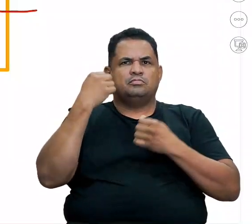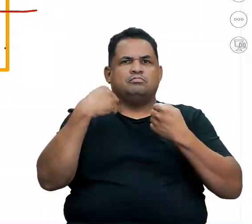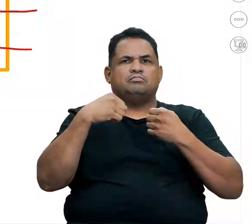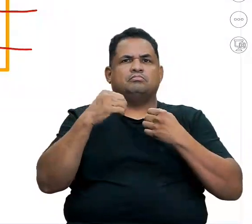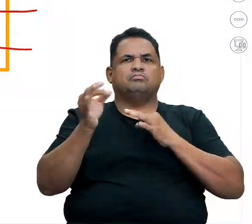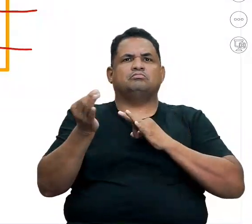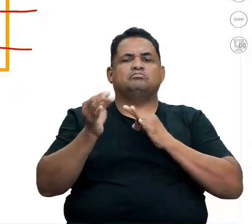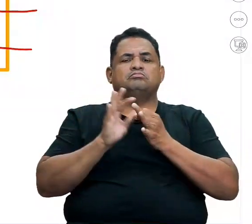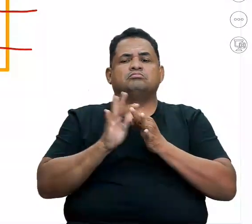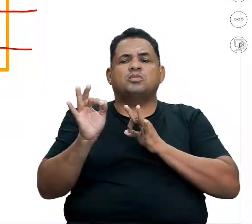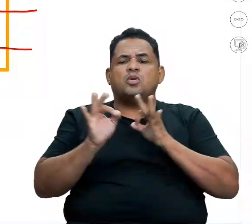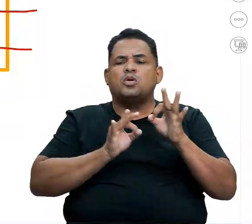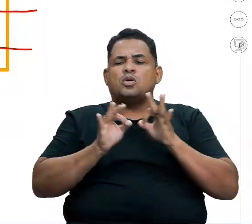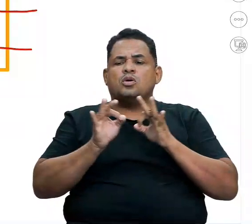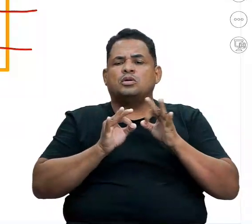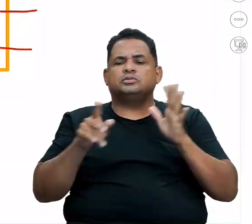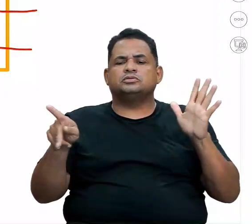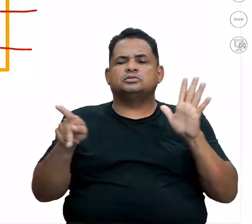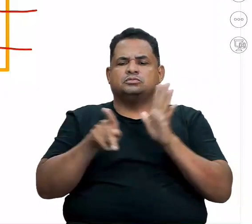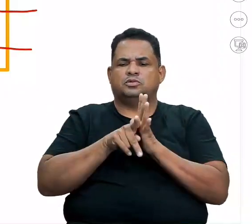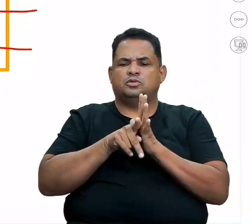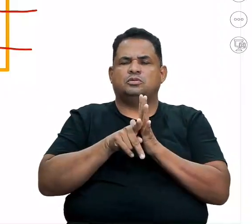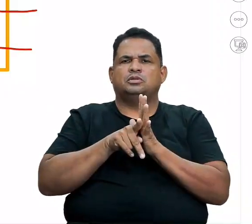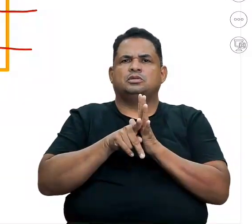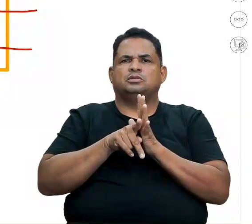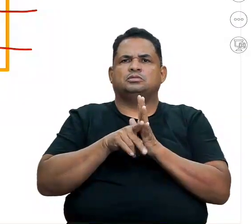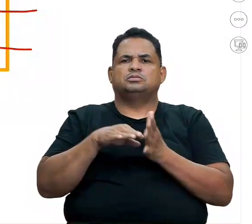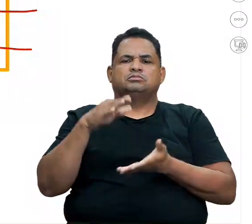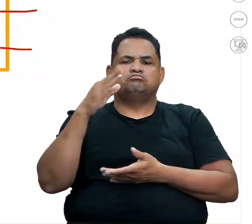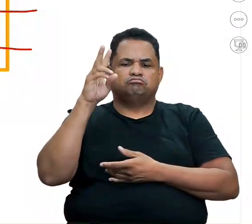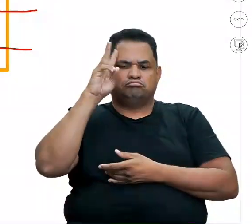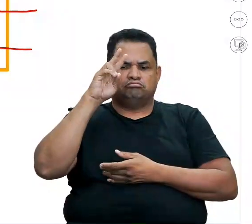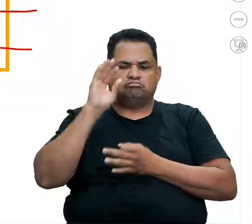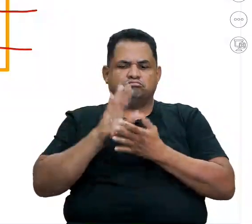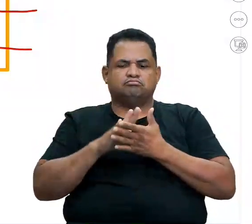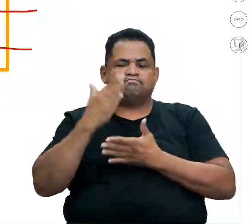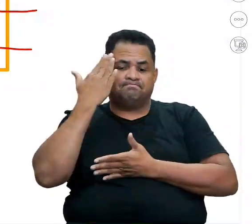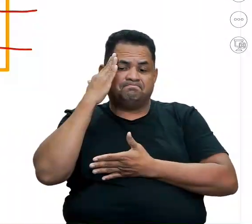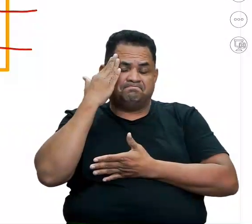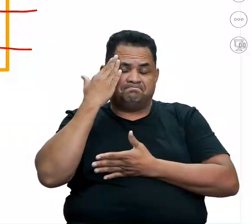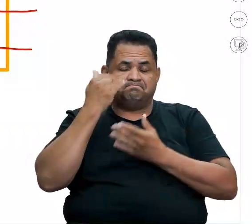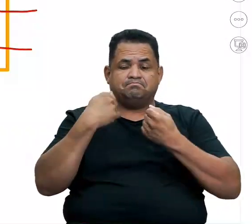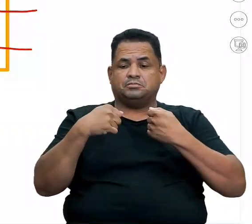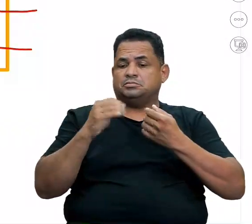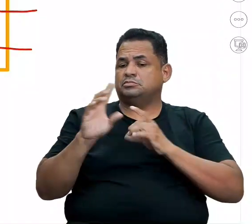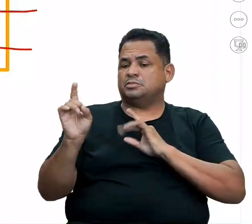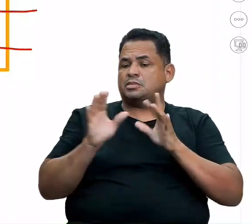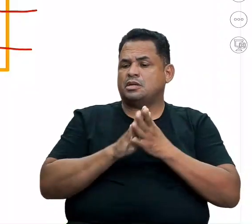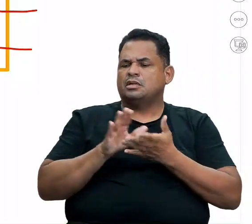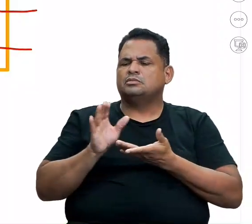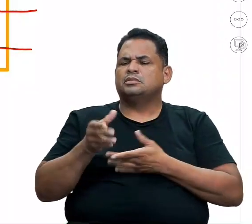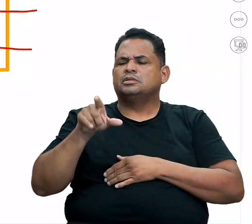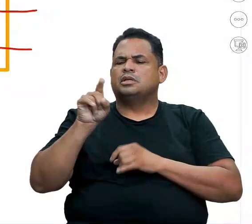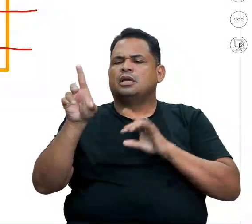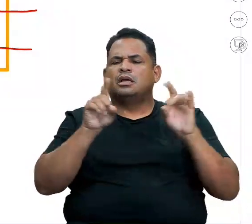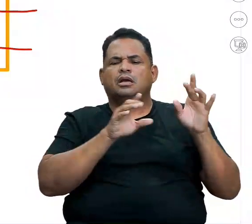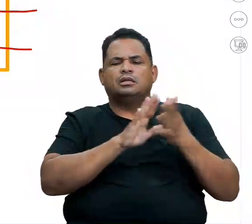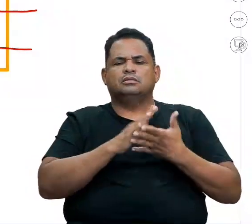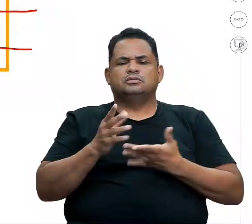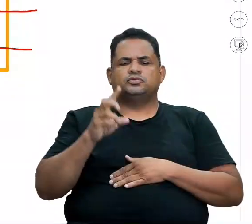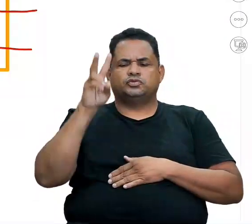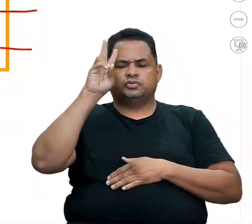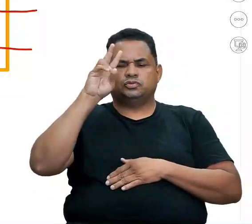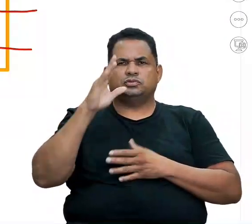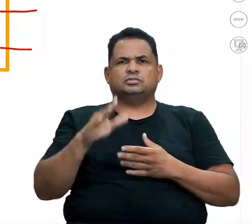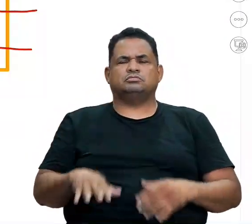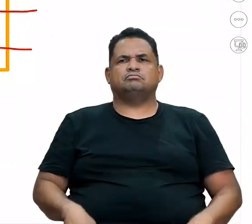gente reconstruir a sua própria história. Entender, né? Tentar entender cada componente aí da sua história. Então, não